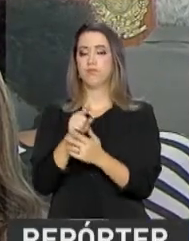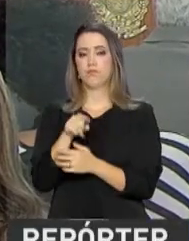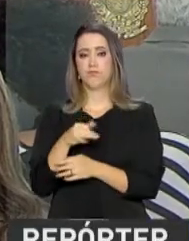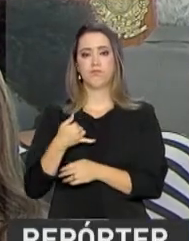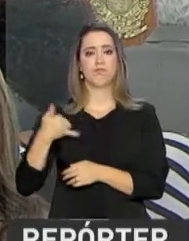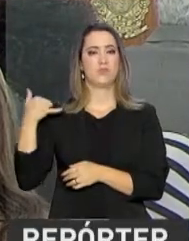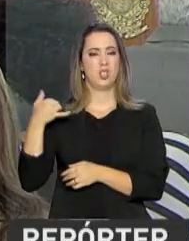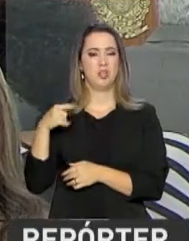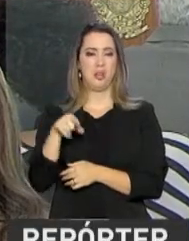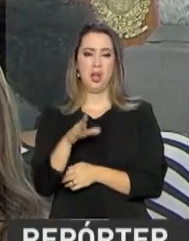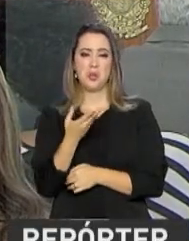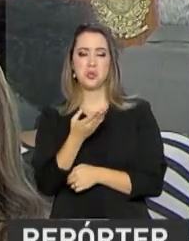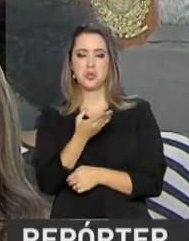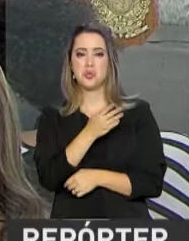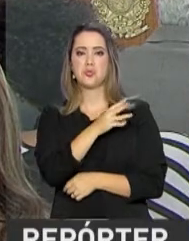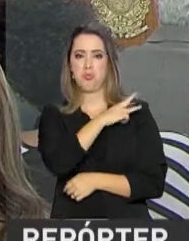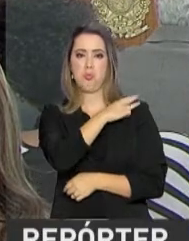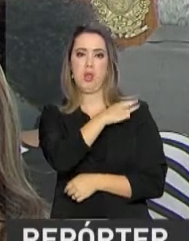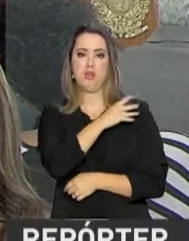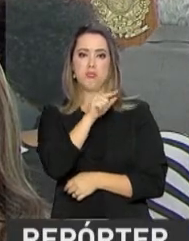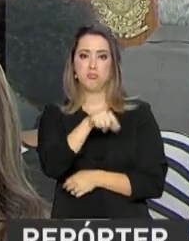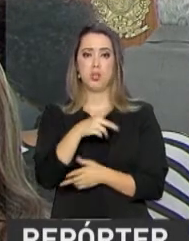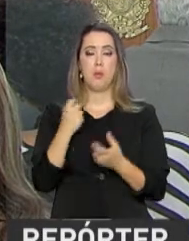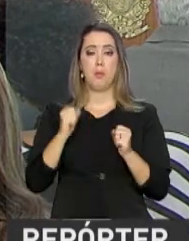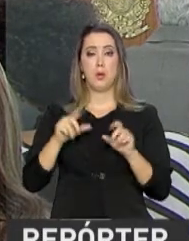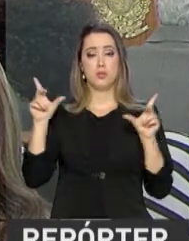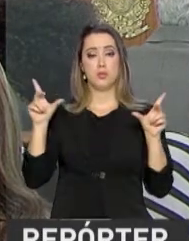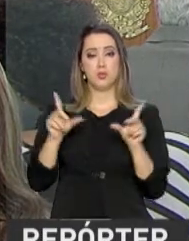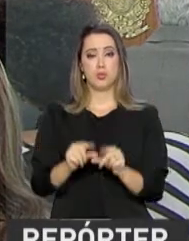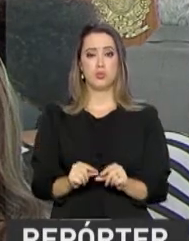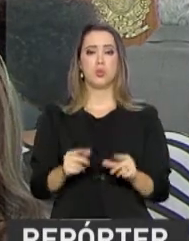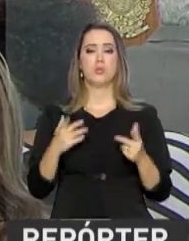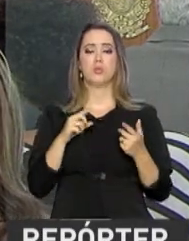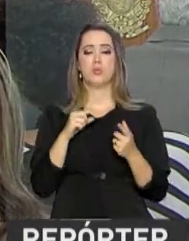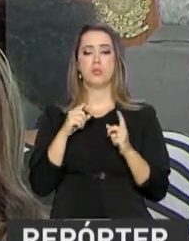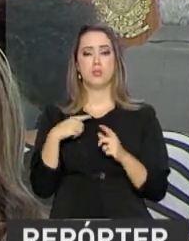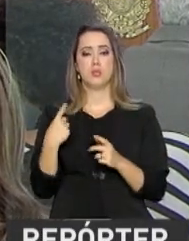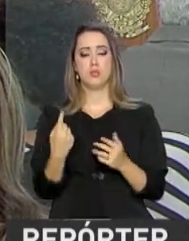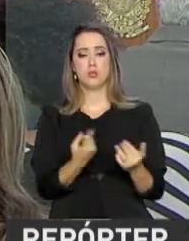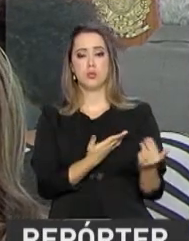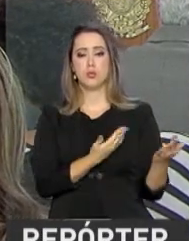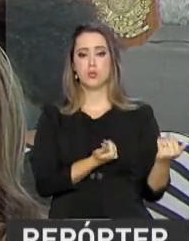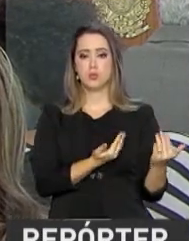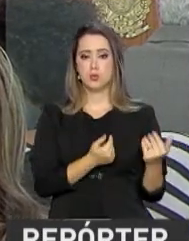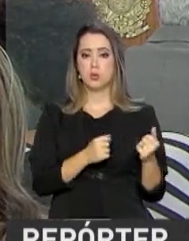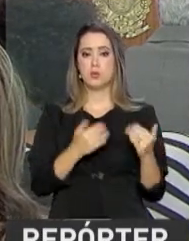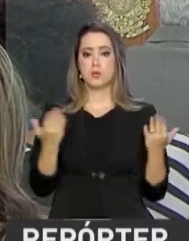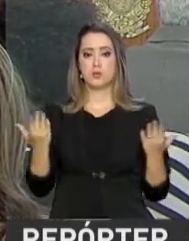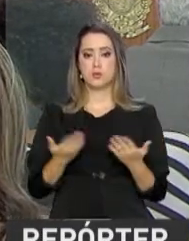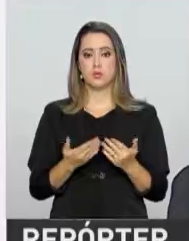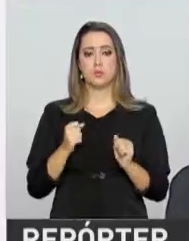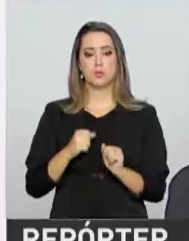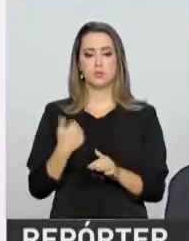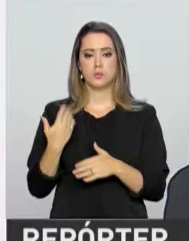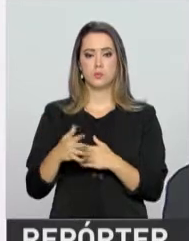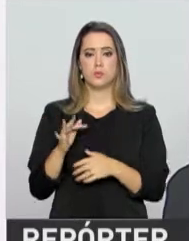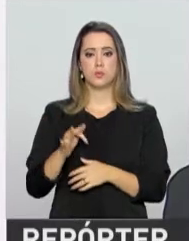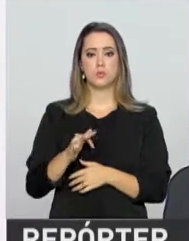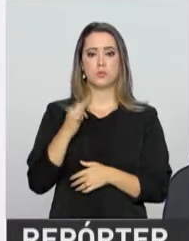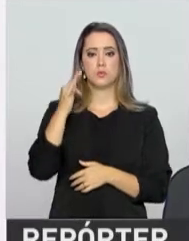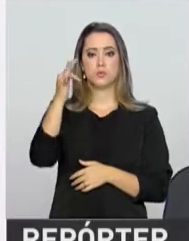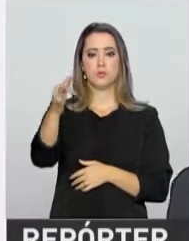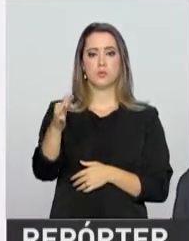ensino ela possa se reduzir a um patamar aceitável e que os jovens hoje que tem o seu futuro